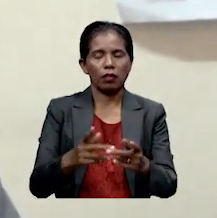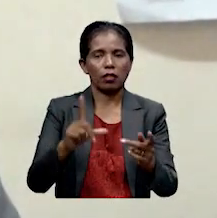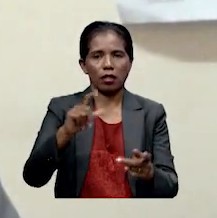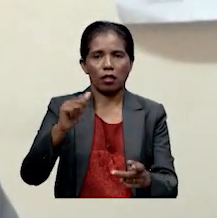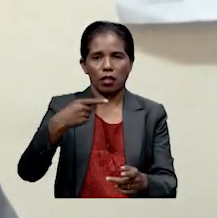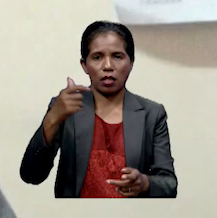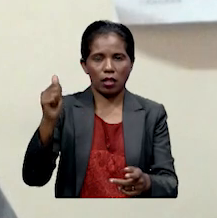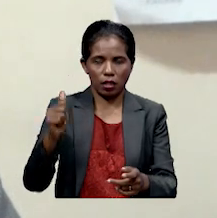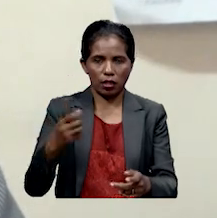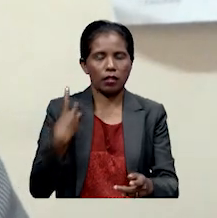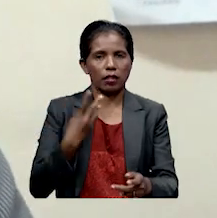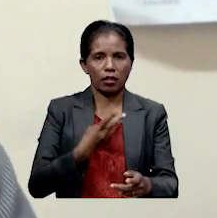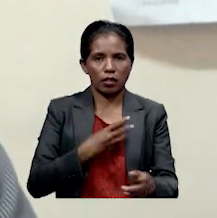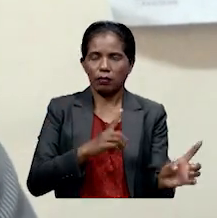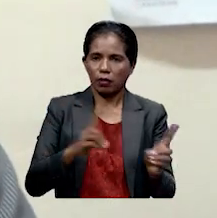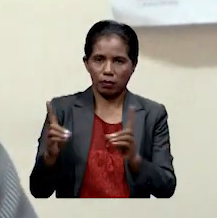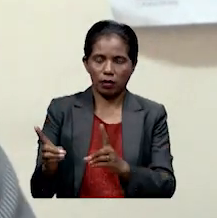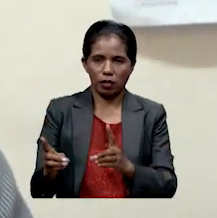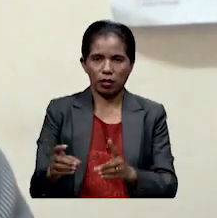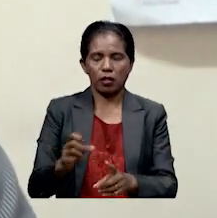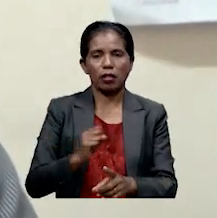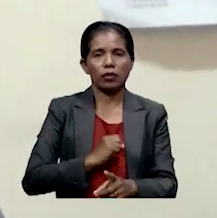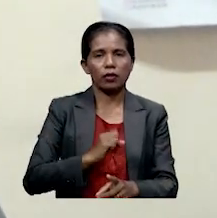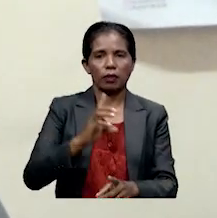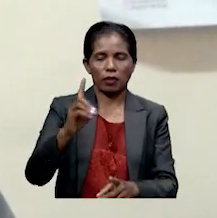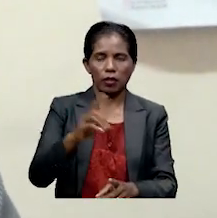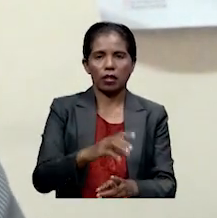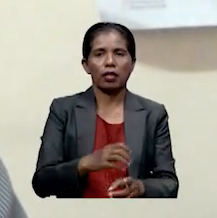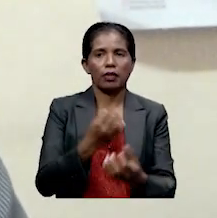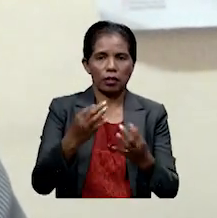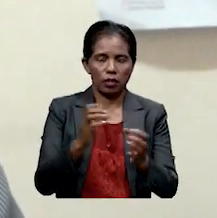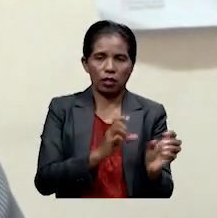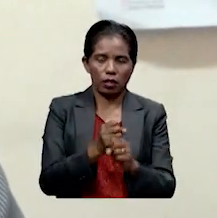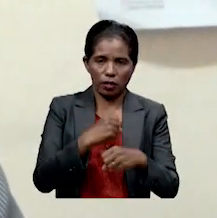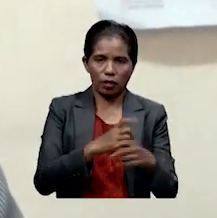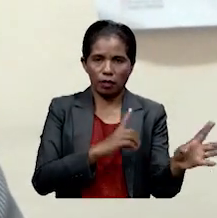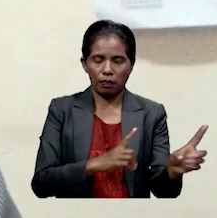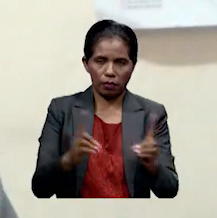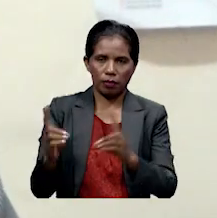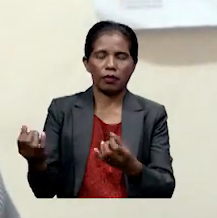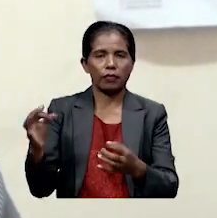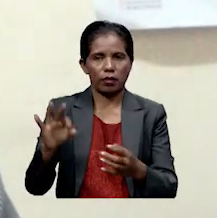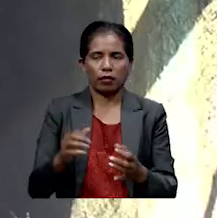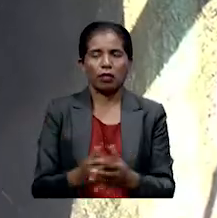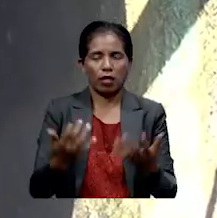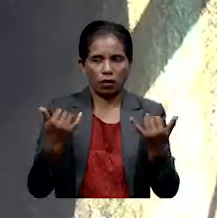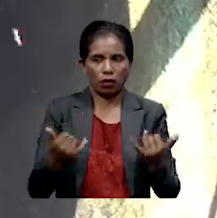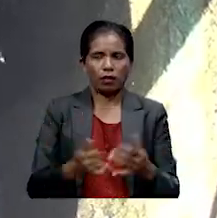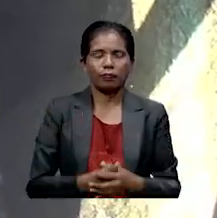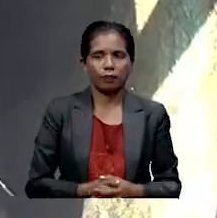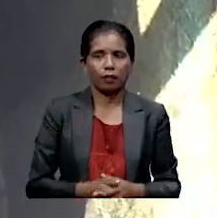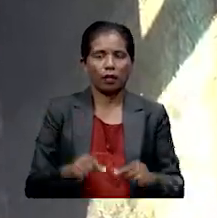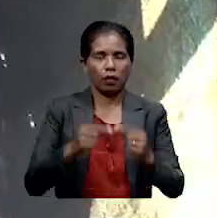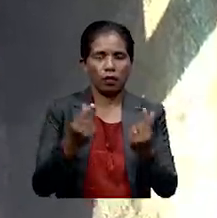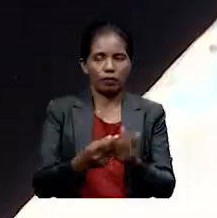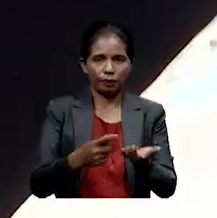ona posto soibara implementa ona posto sirasilu agora ia procedimento de dau ne equipa